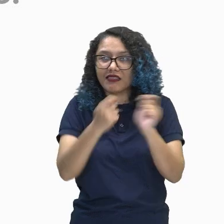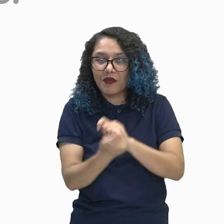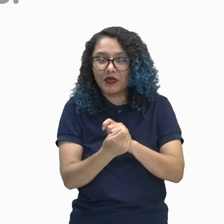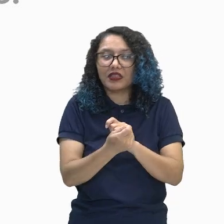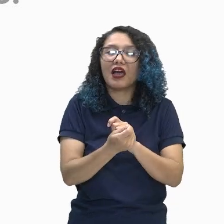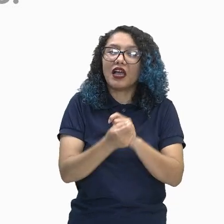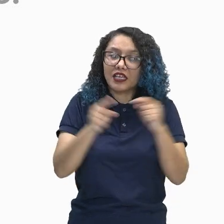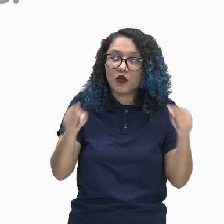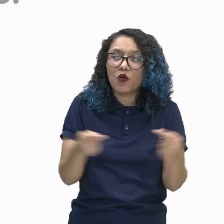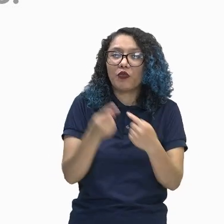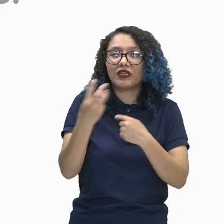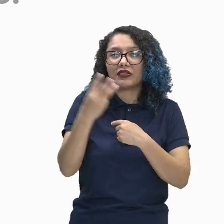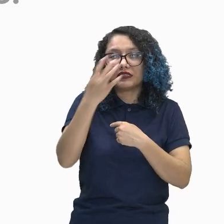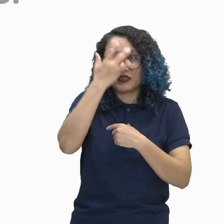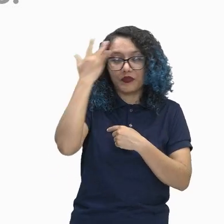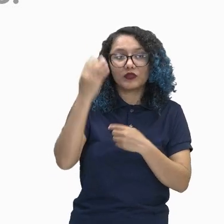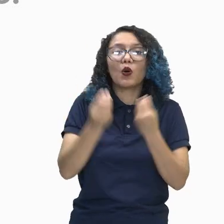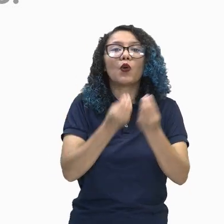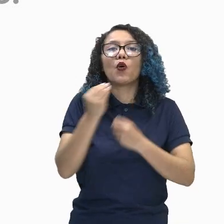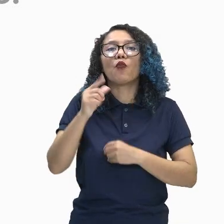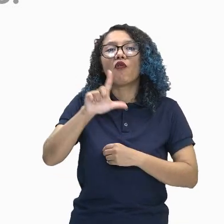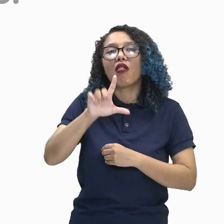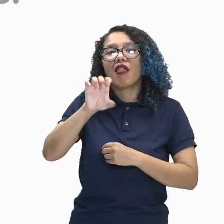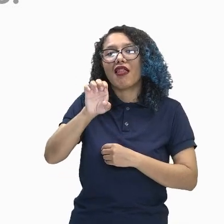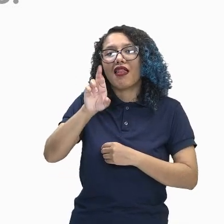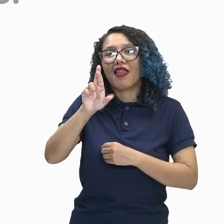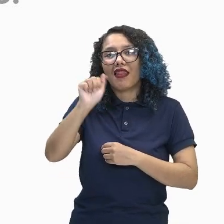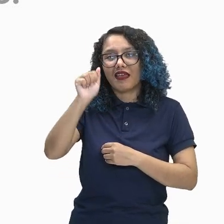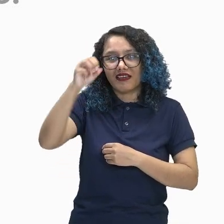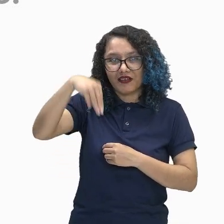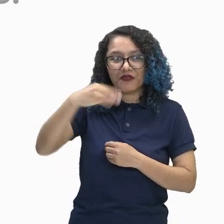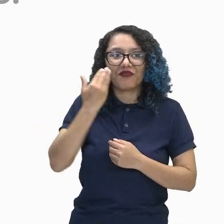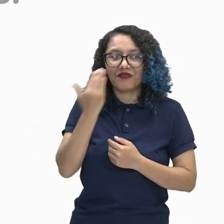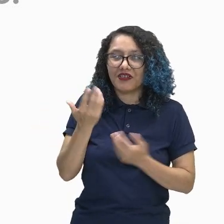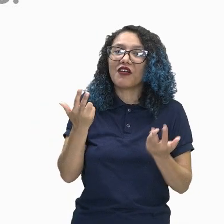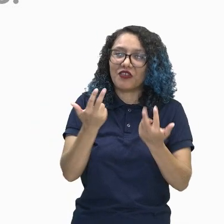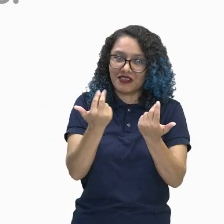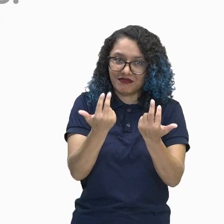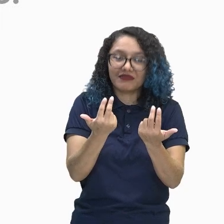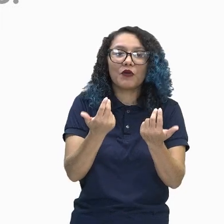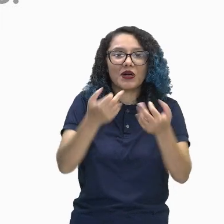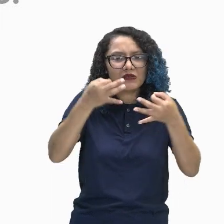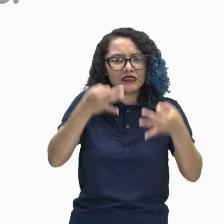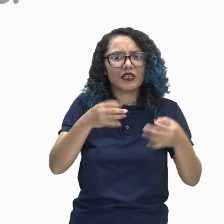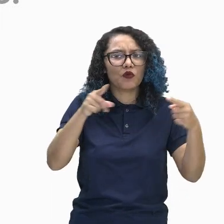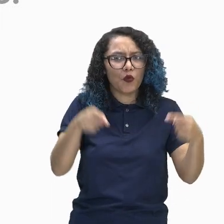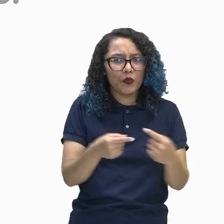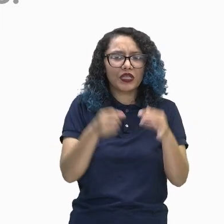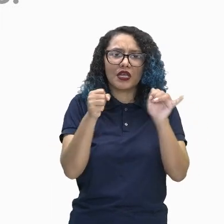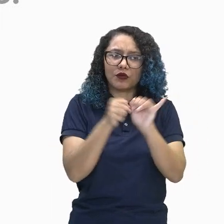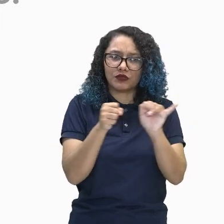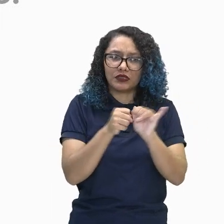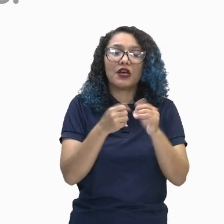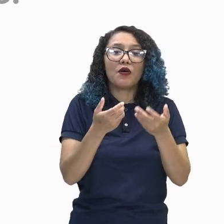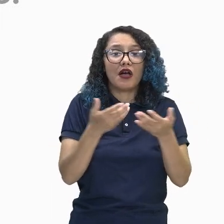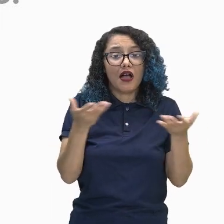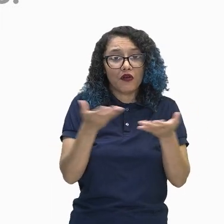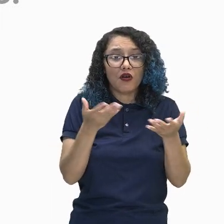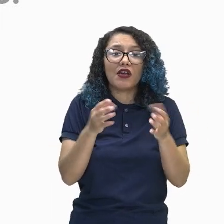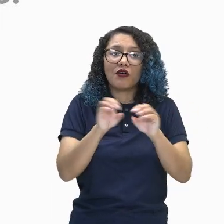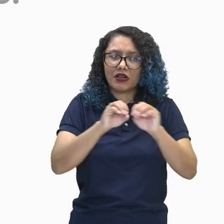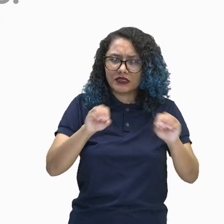à terceira pessoa do plural. Então, agora o verbo está concordando com o sujeito da oração e temos uma oração que